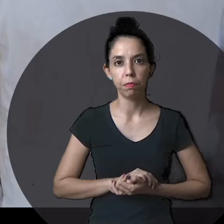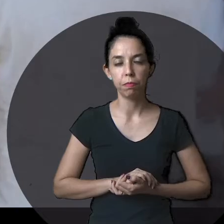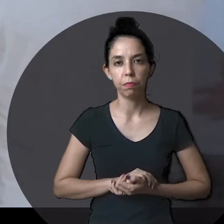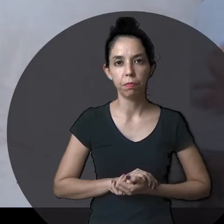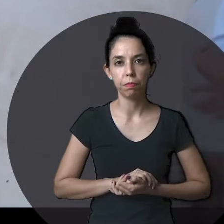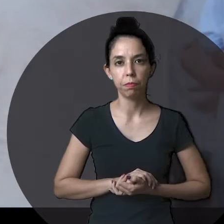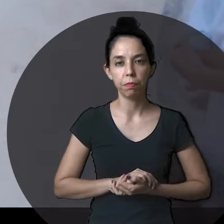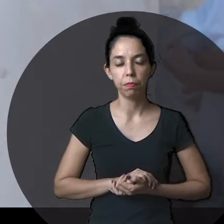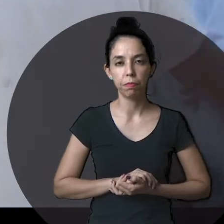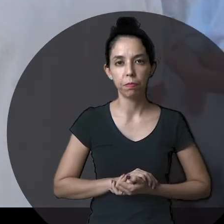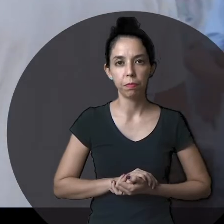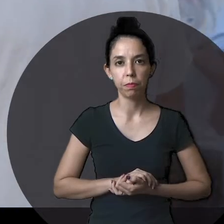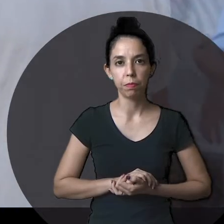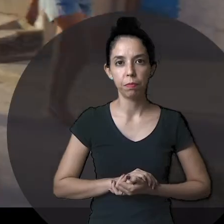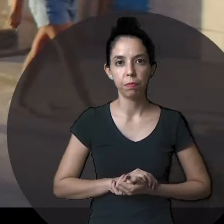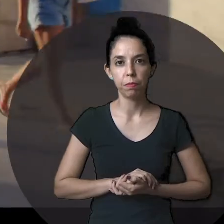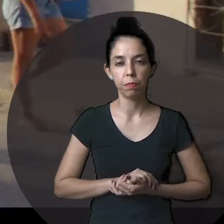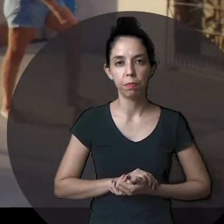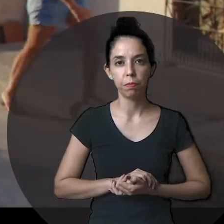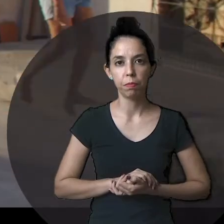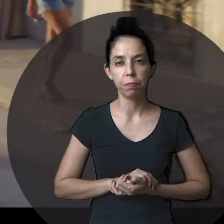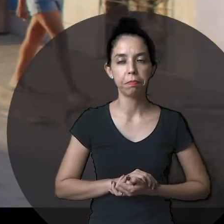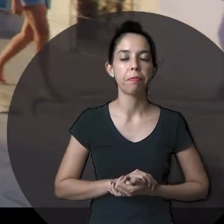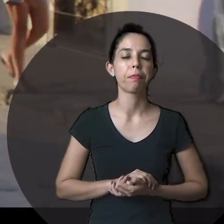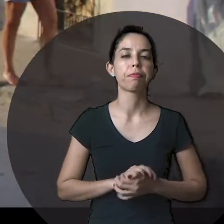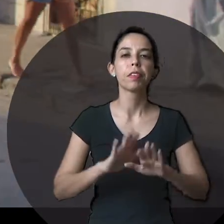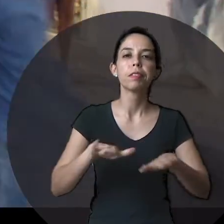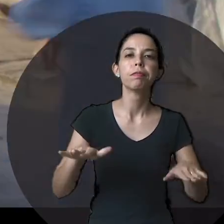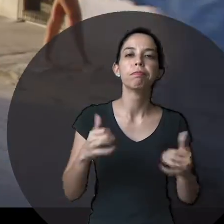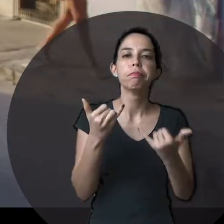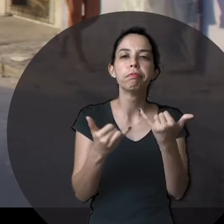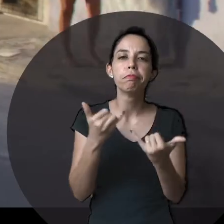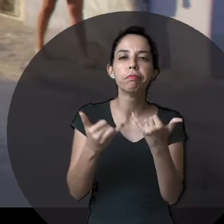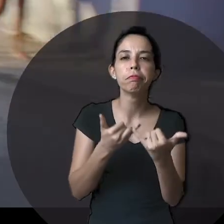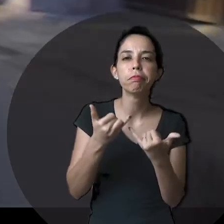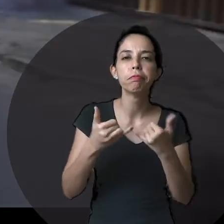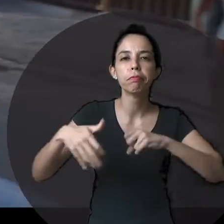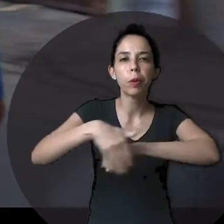Escolhi ela aqui, ó. Guilherme. Ela tá aqui, tá preparada.